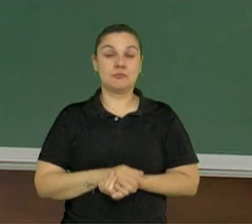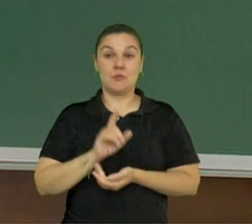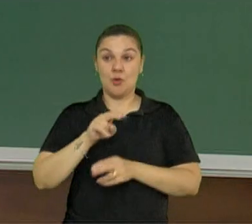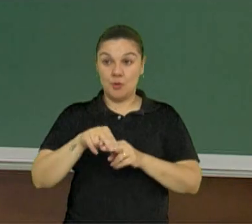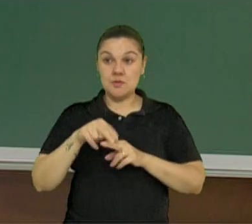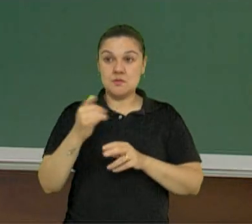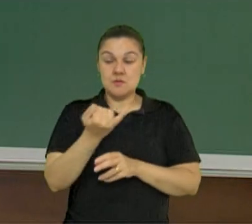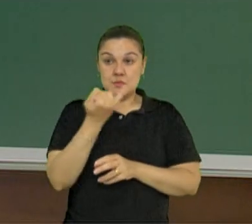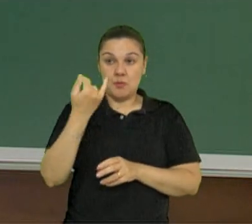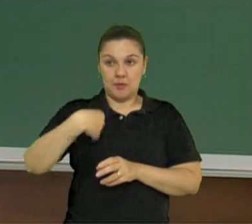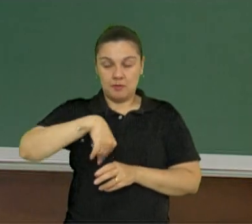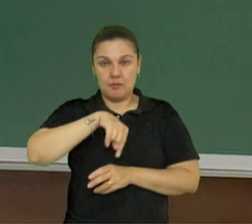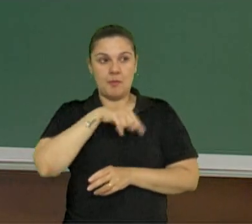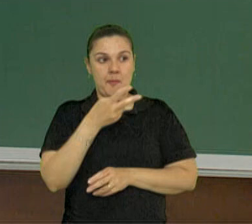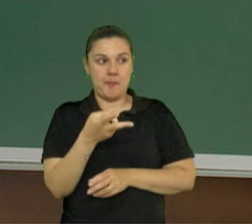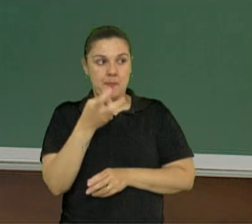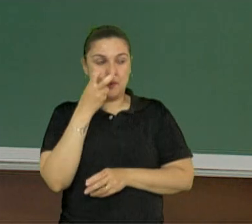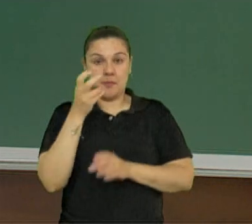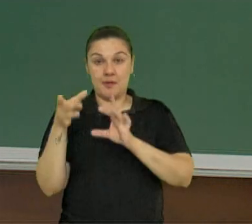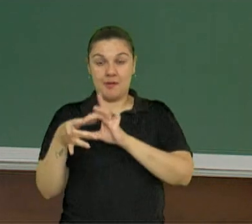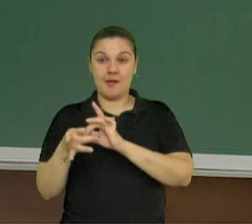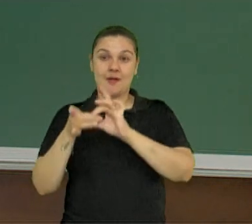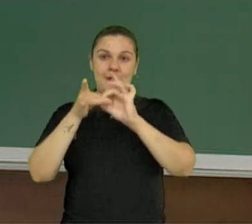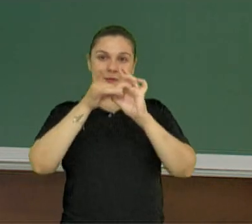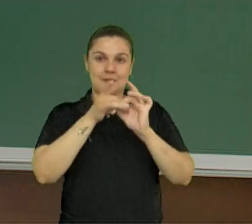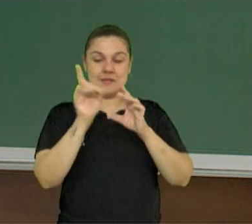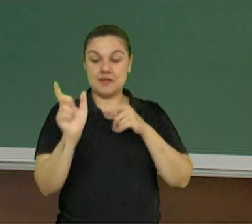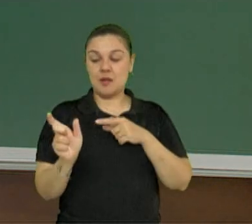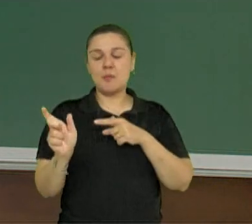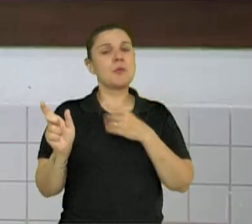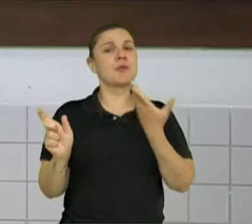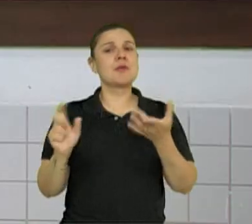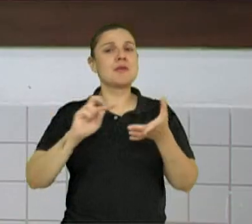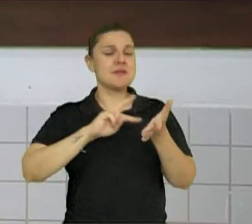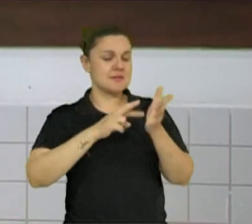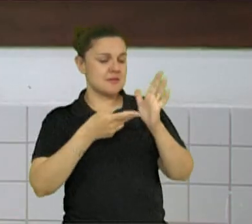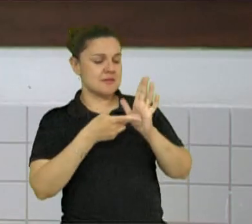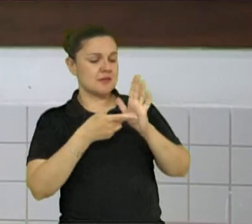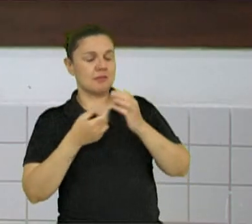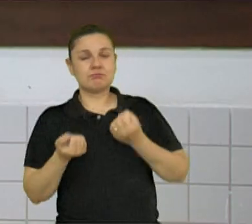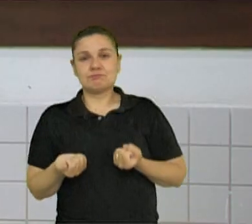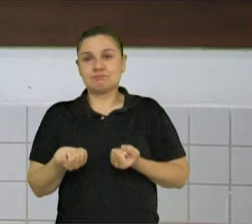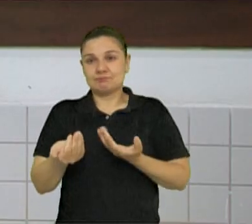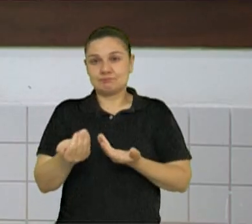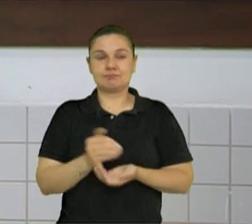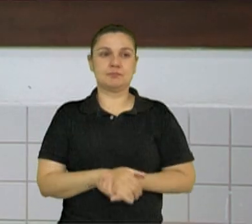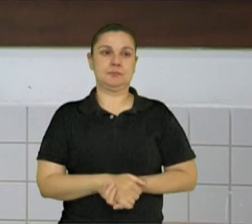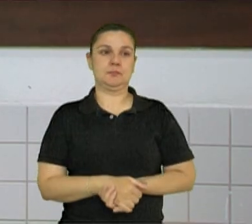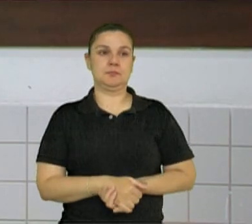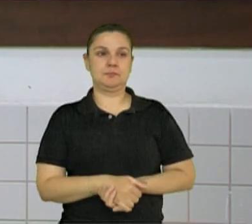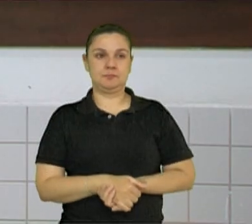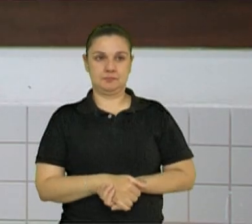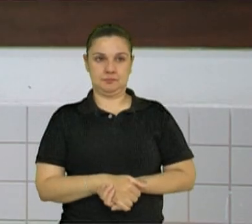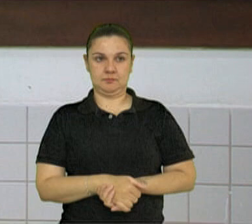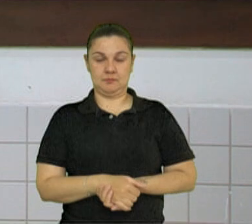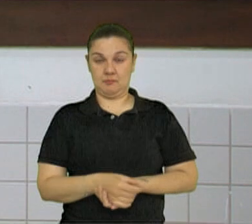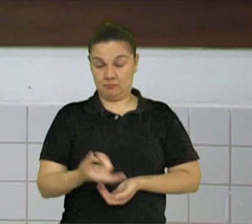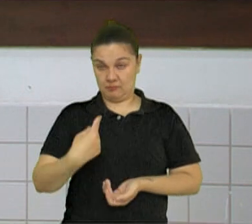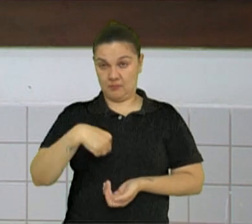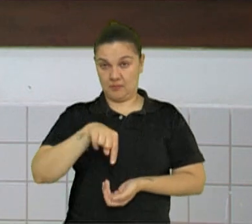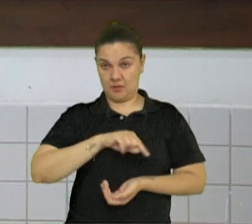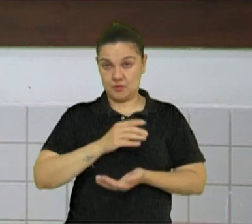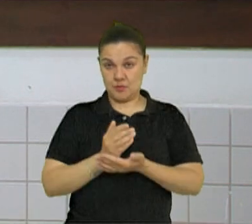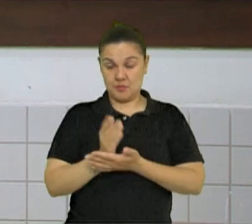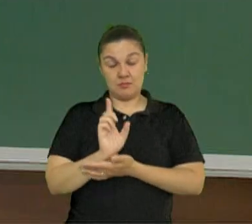a gente perceber ali, naquele contexto, aquela palavra, qual é o sentido que ela está transmitindo. Para nós